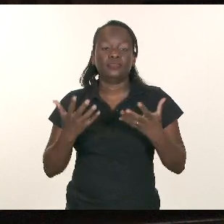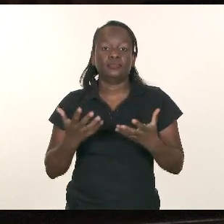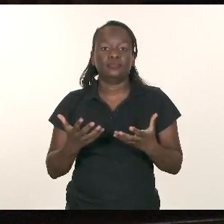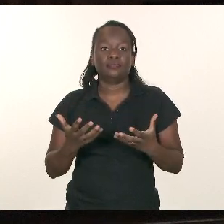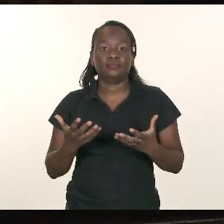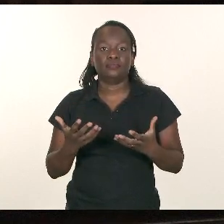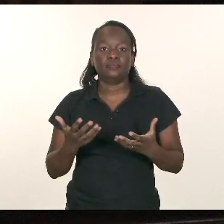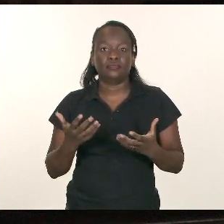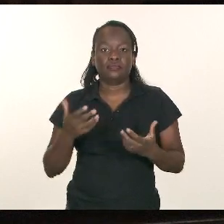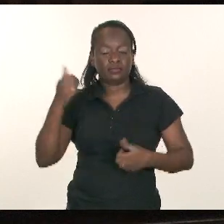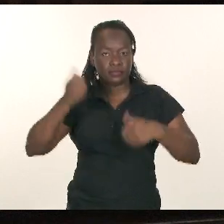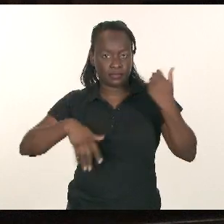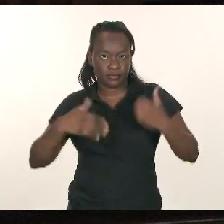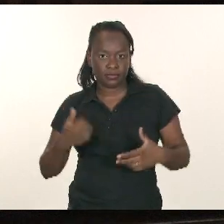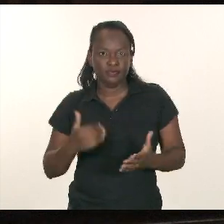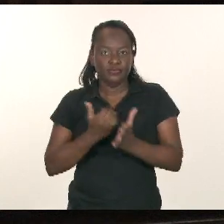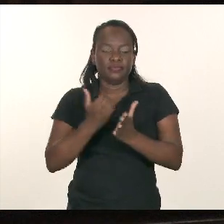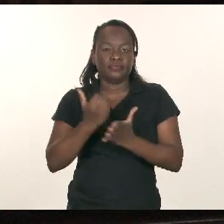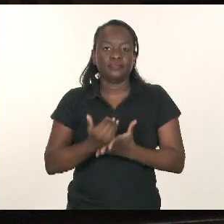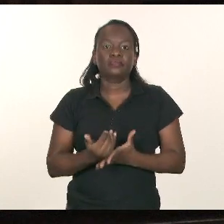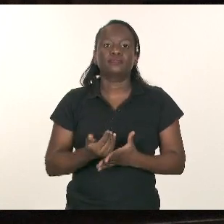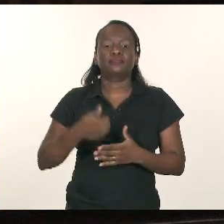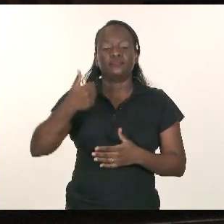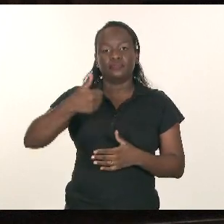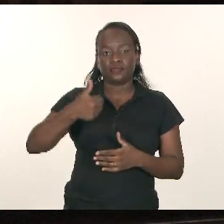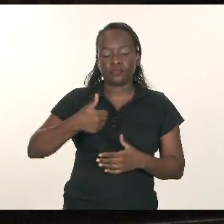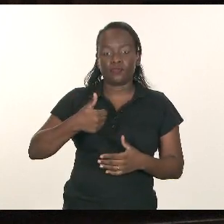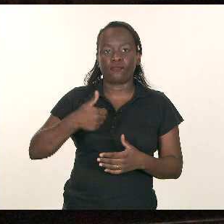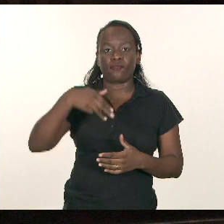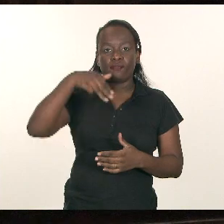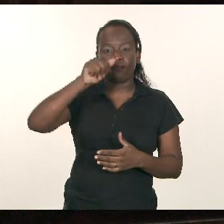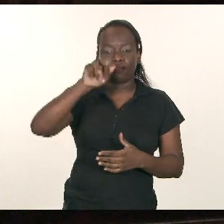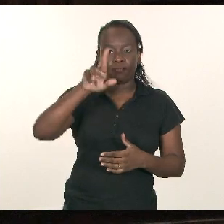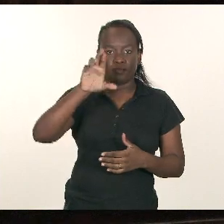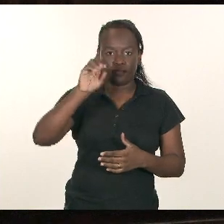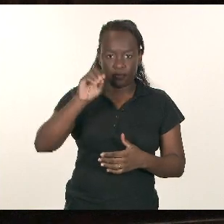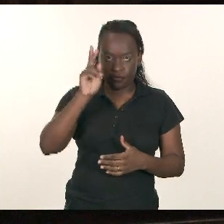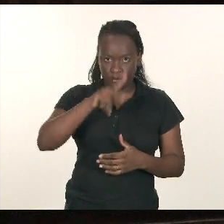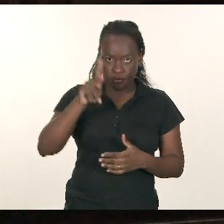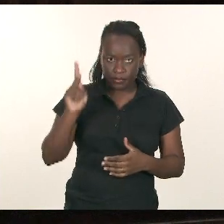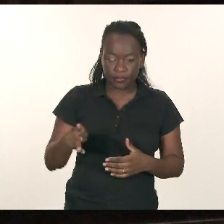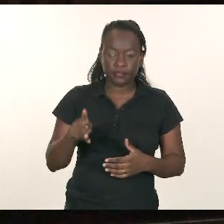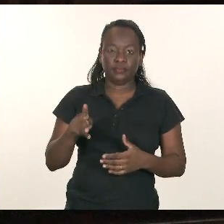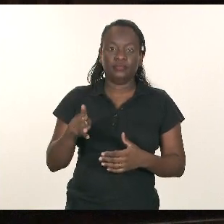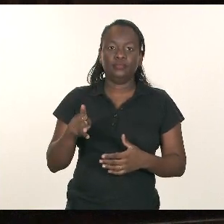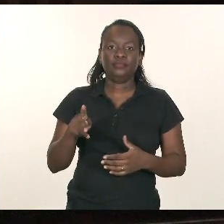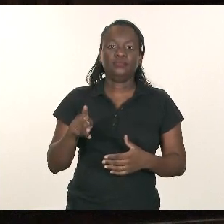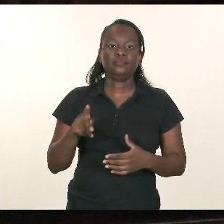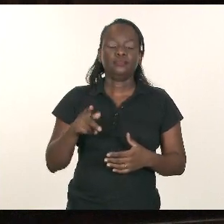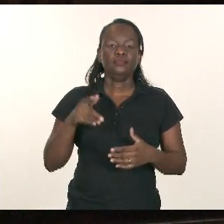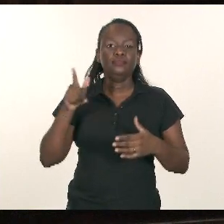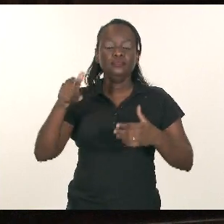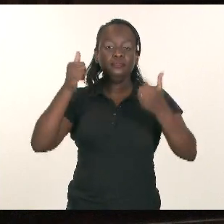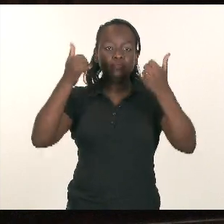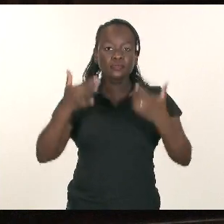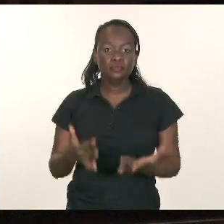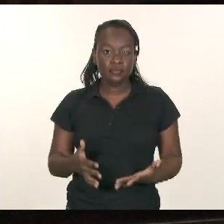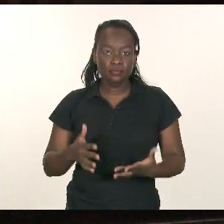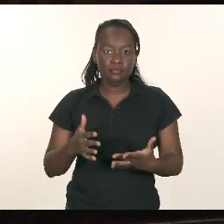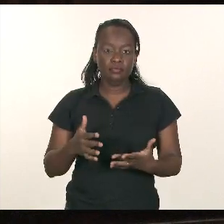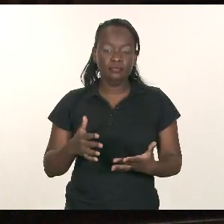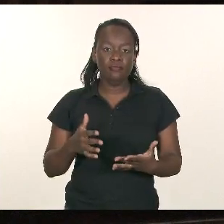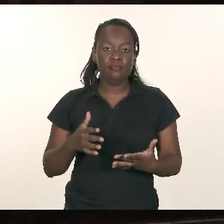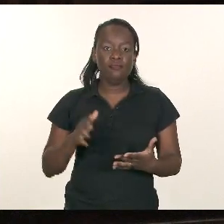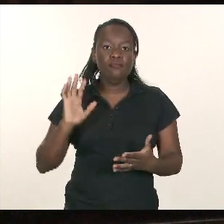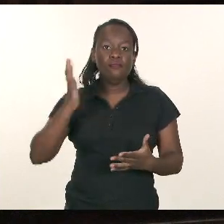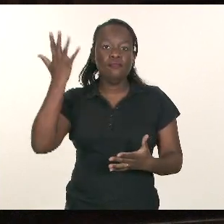aqui decompor, em primeiro lugar, o professor Mauro Osório faz menção a